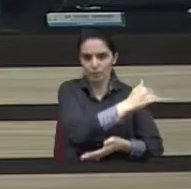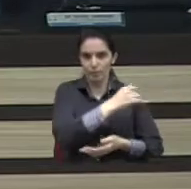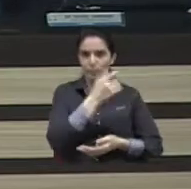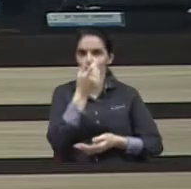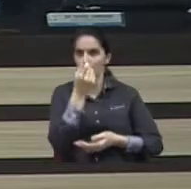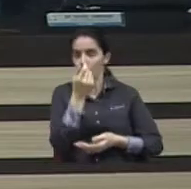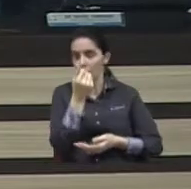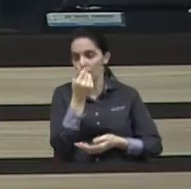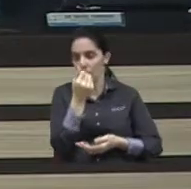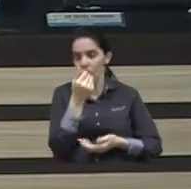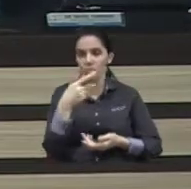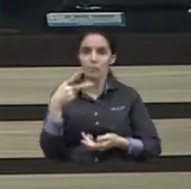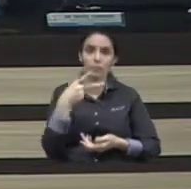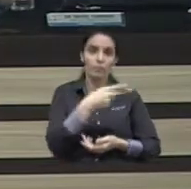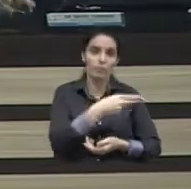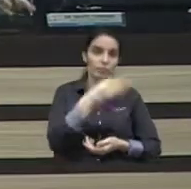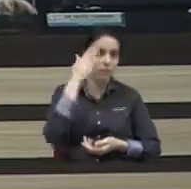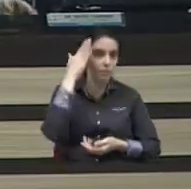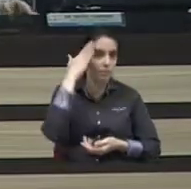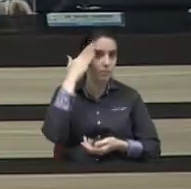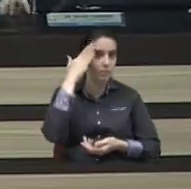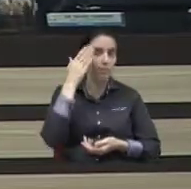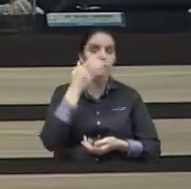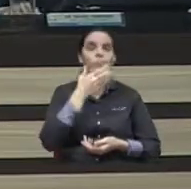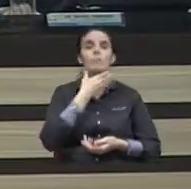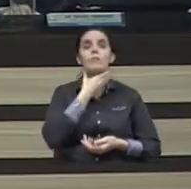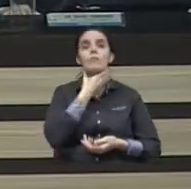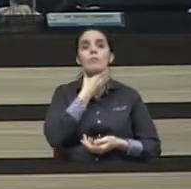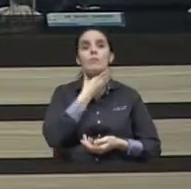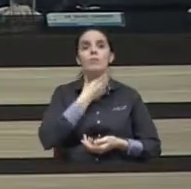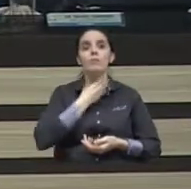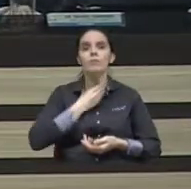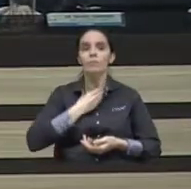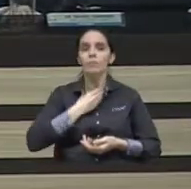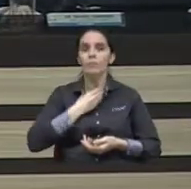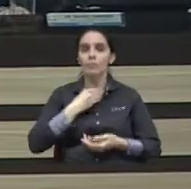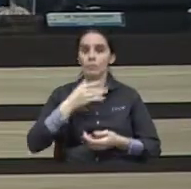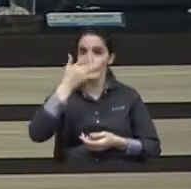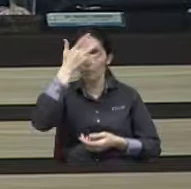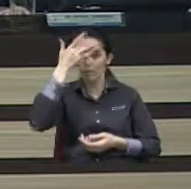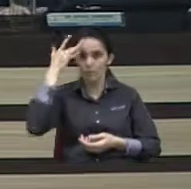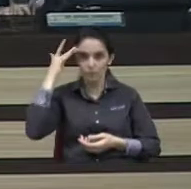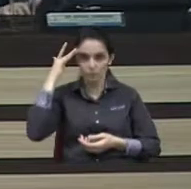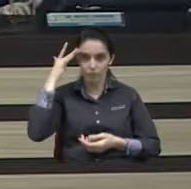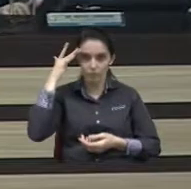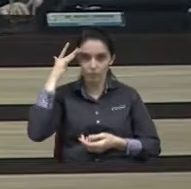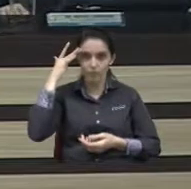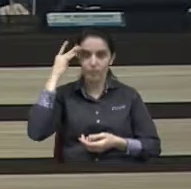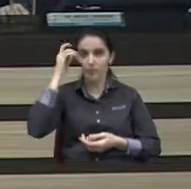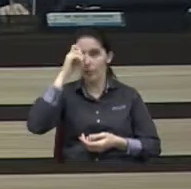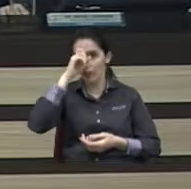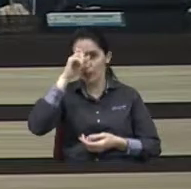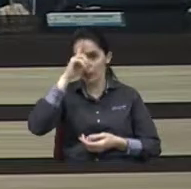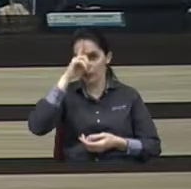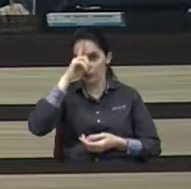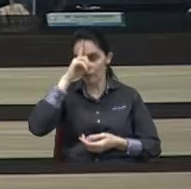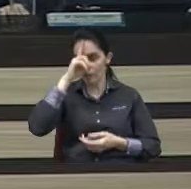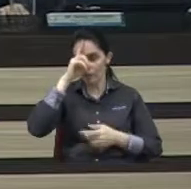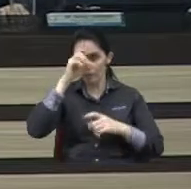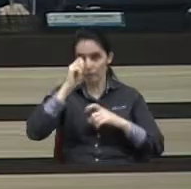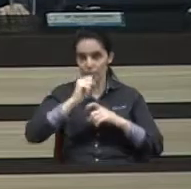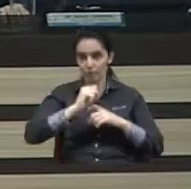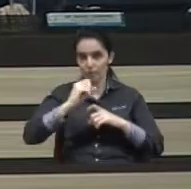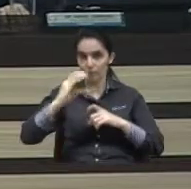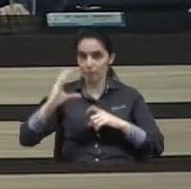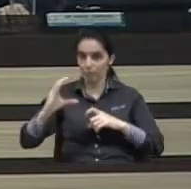cirurgia de cabeça e pescoço. Então, o pessoal, né, as pessoas da Santa Casa em si, o pessoal da cirurgia do ambulatório de cirurgia